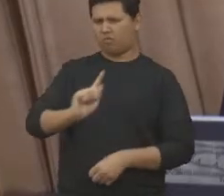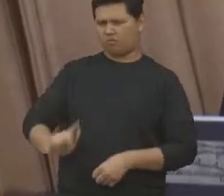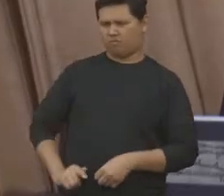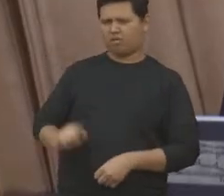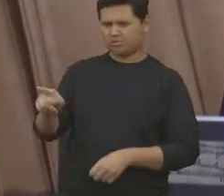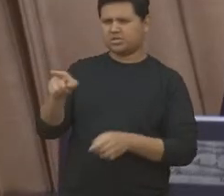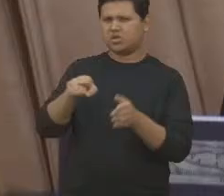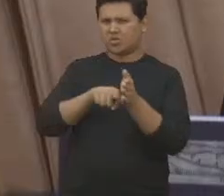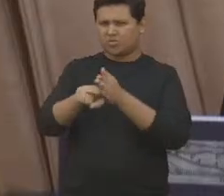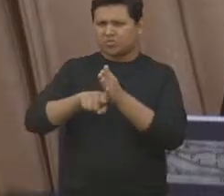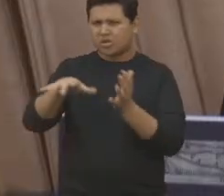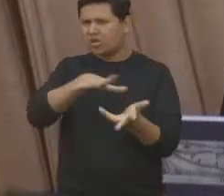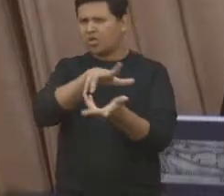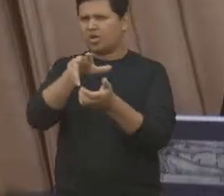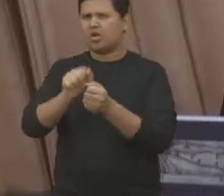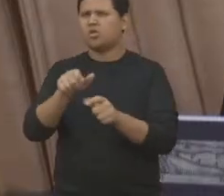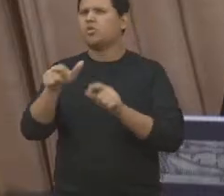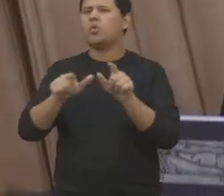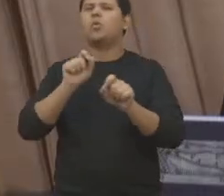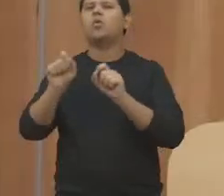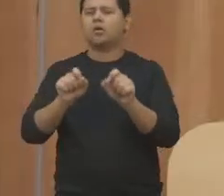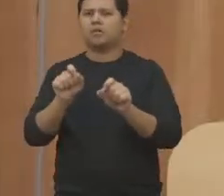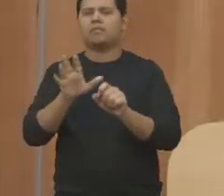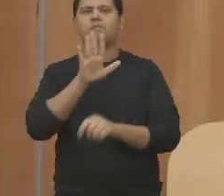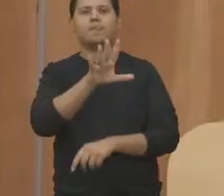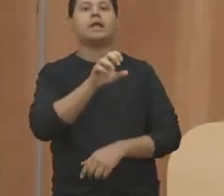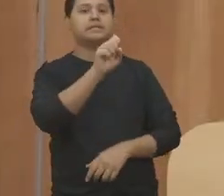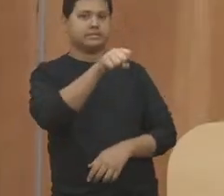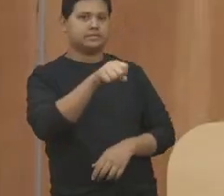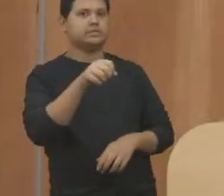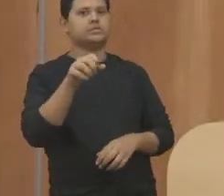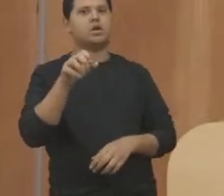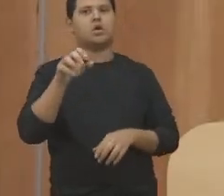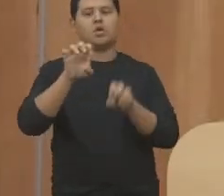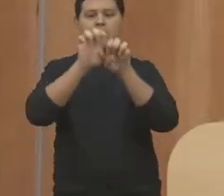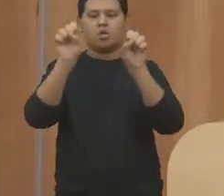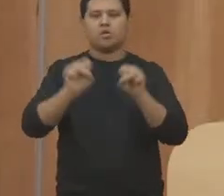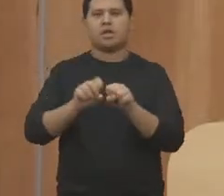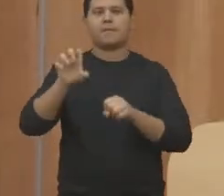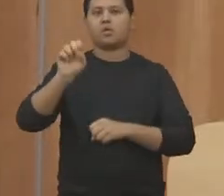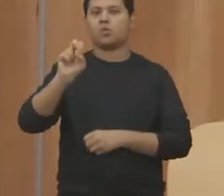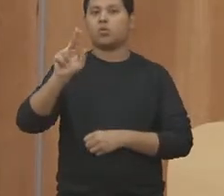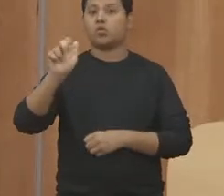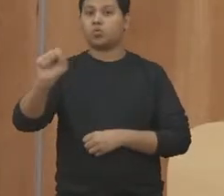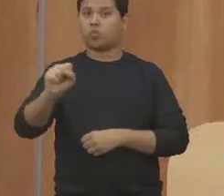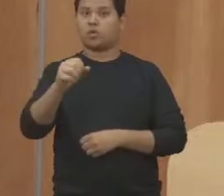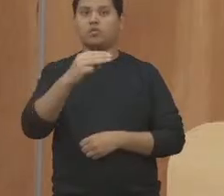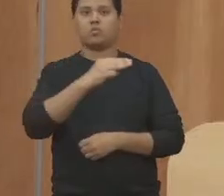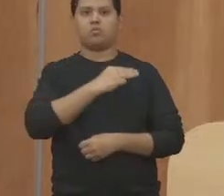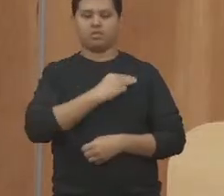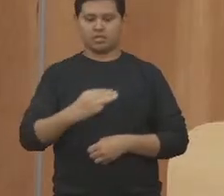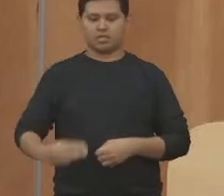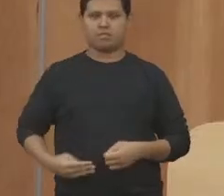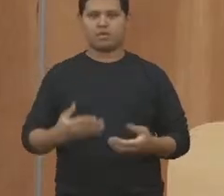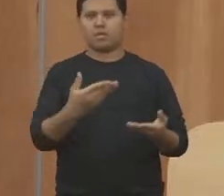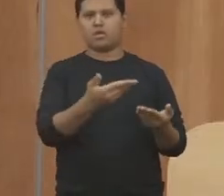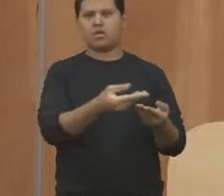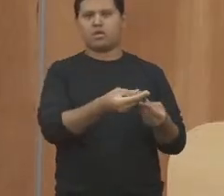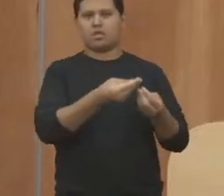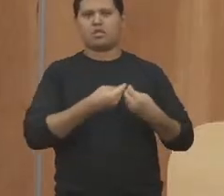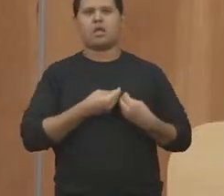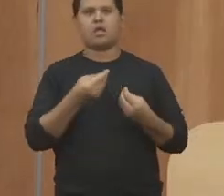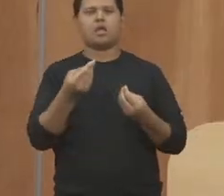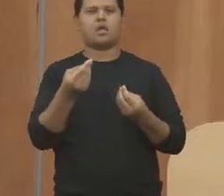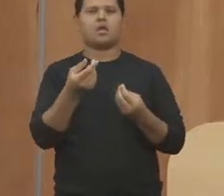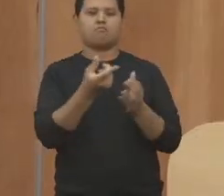estão fazendo pesquisa de mercado? Qual é o... Isso. O sistema do SUAS, o que acontece? O município ele recebe recurso de assistência